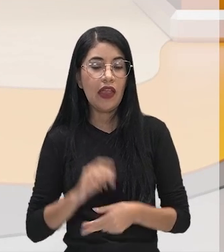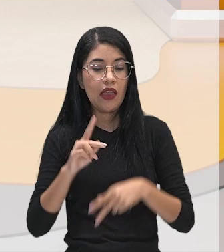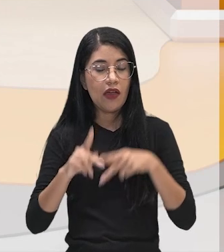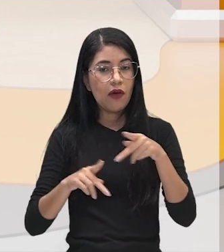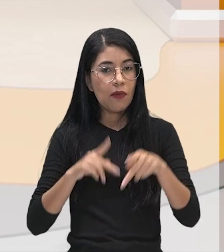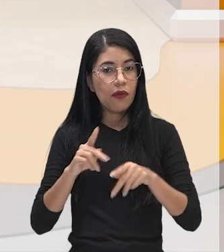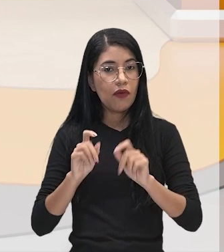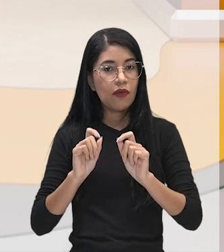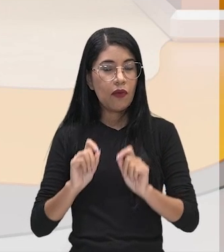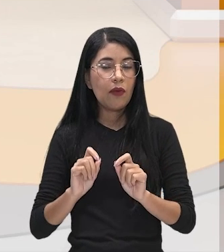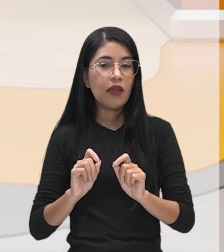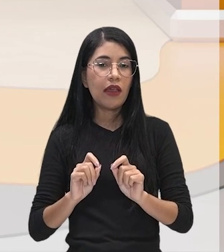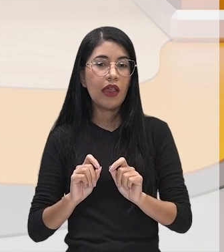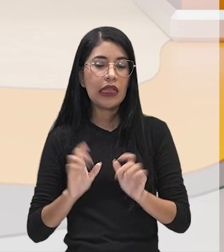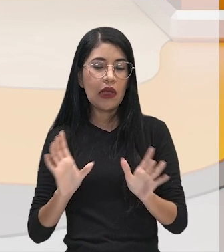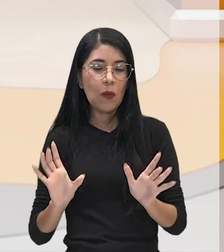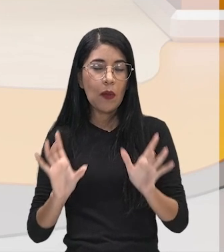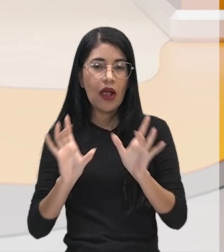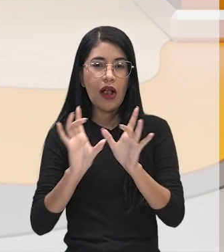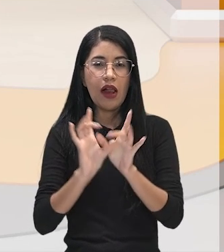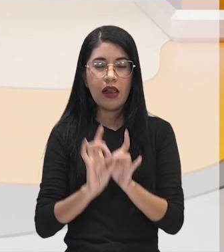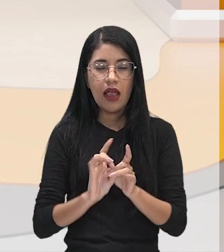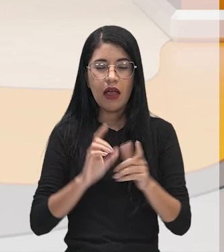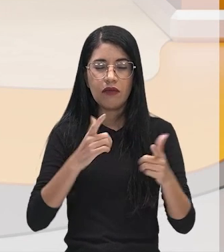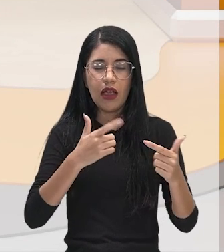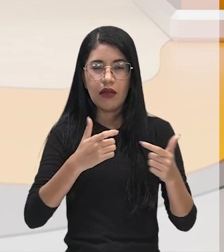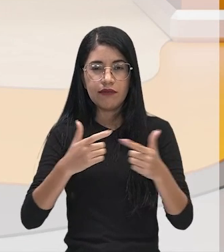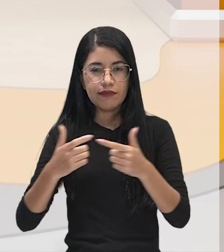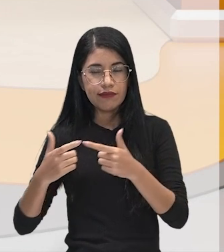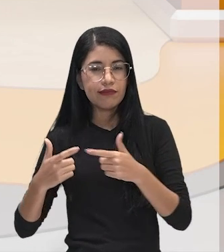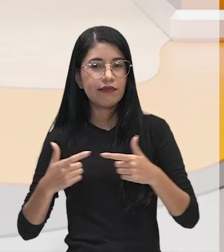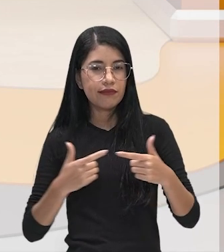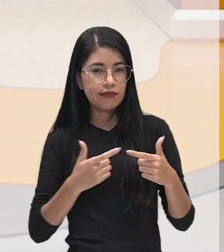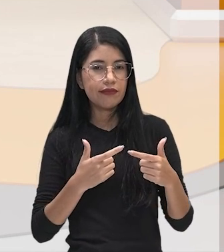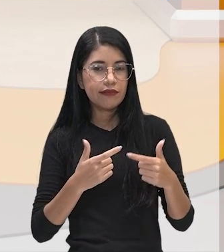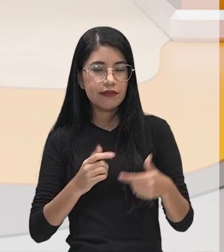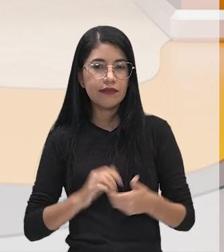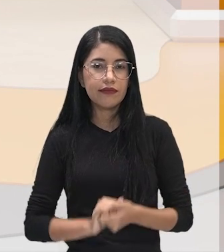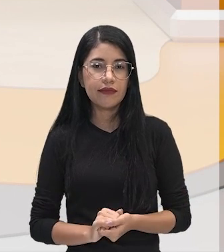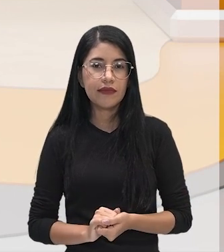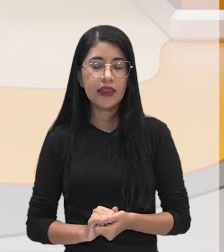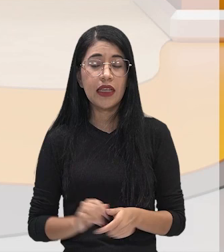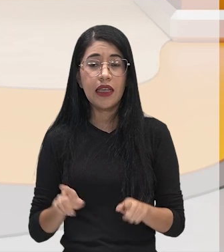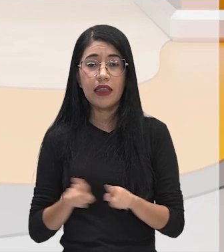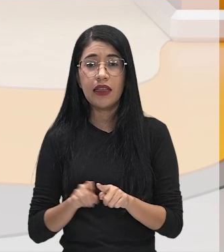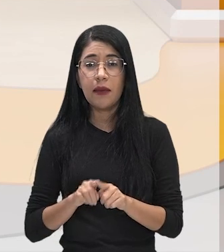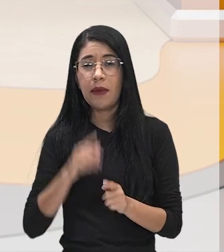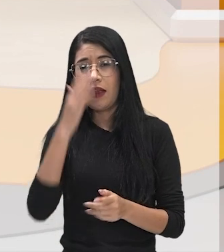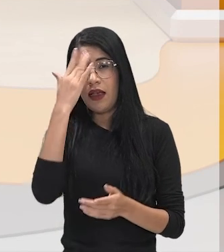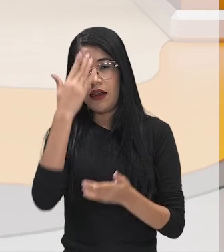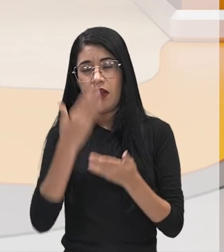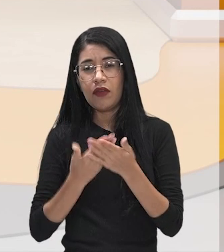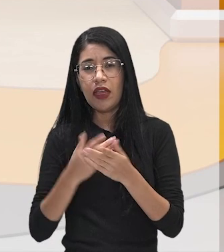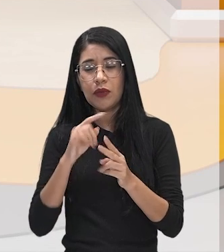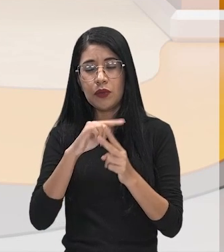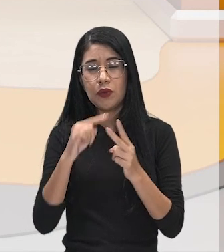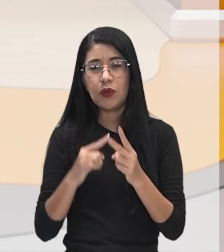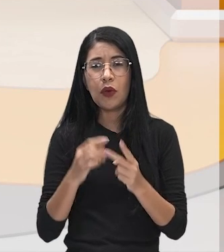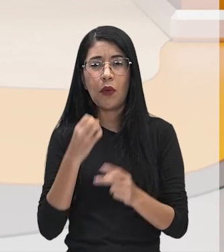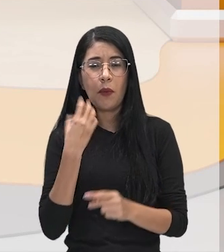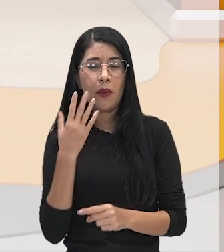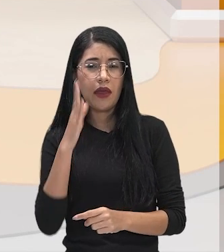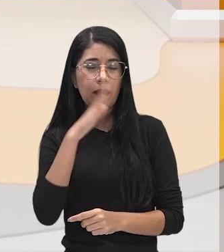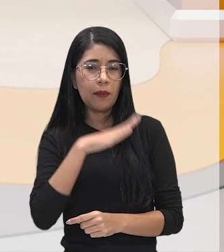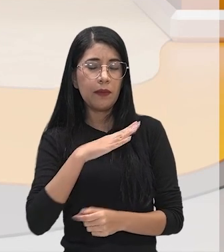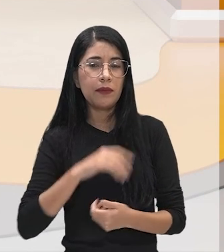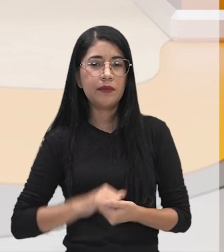ali muito ligado, então, a guerras, gostavam de guerrear, acreditavam nessa dualidade, a luta entre o bem